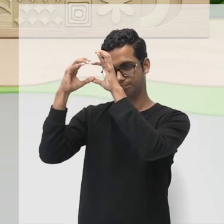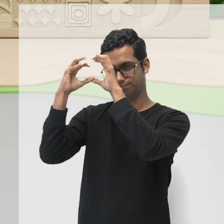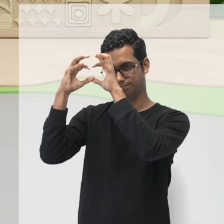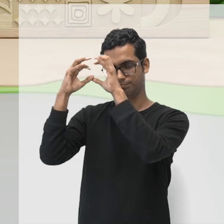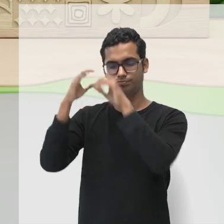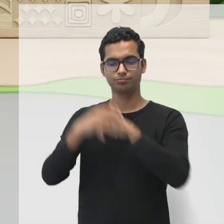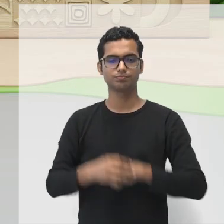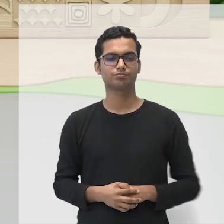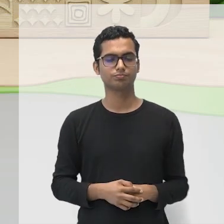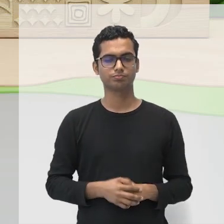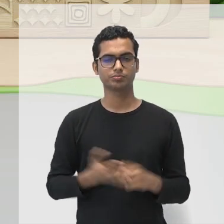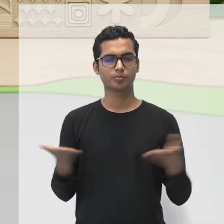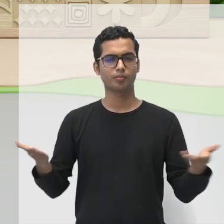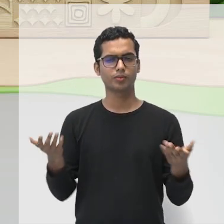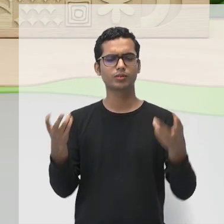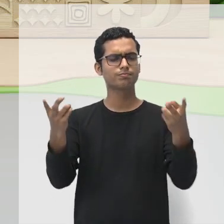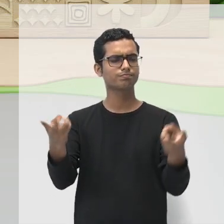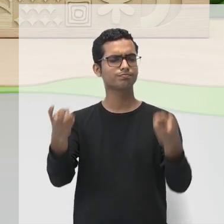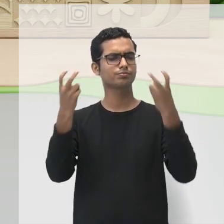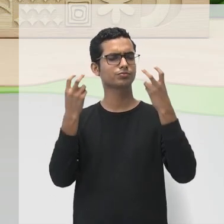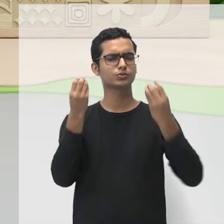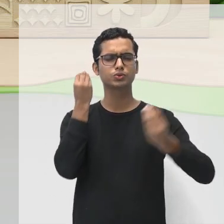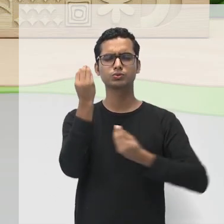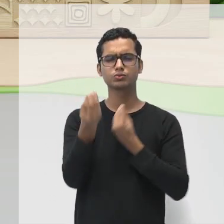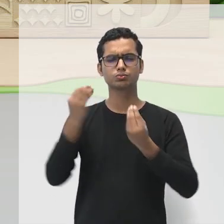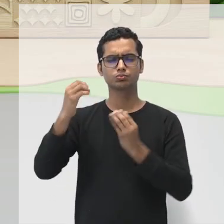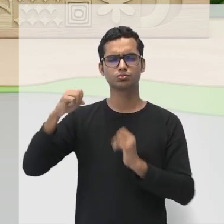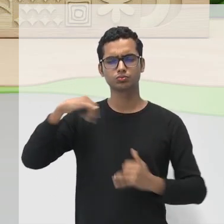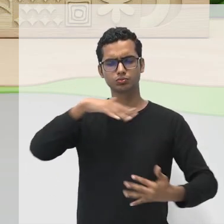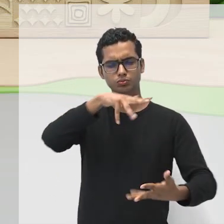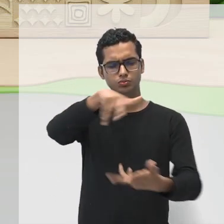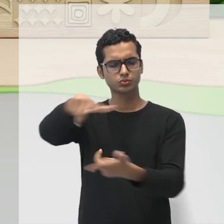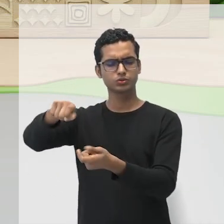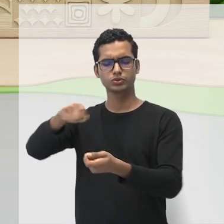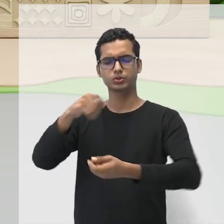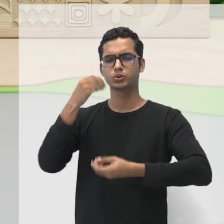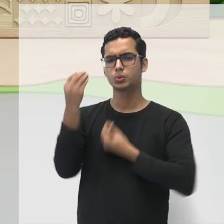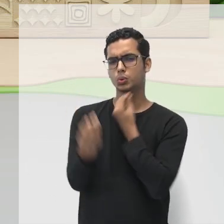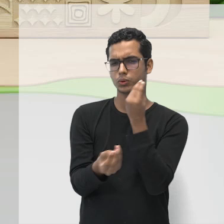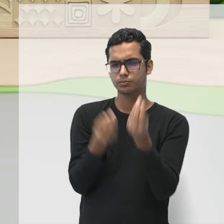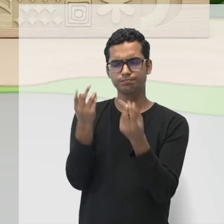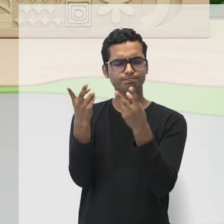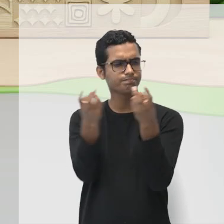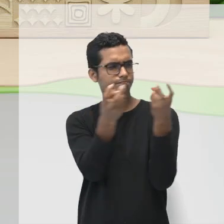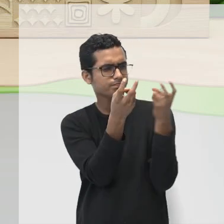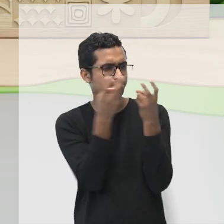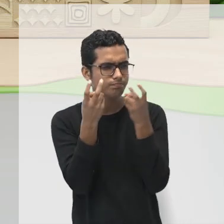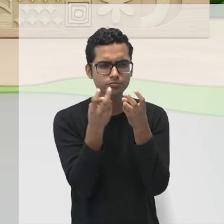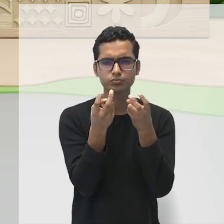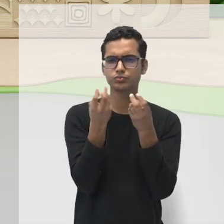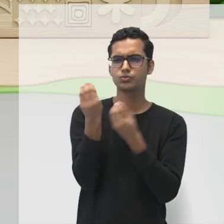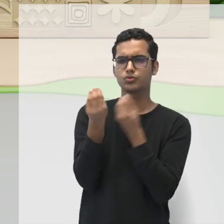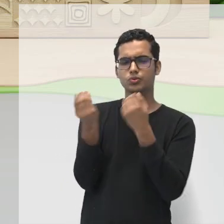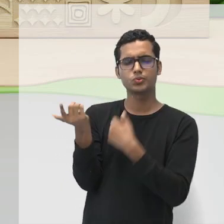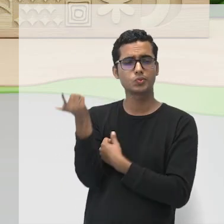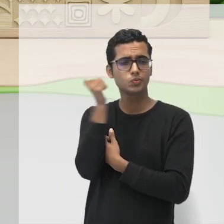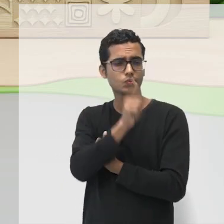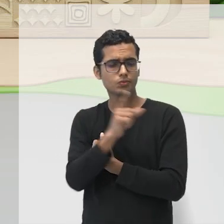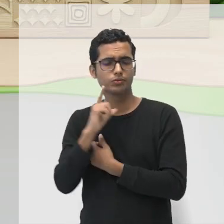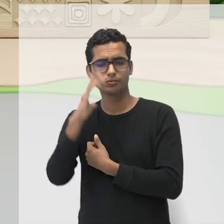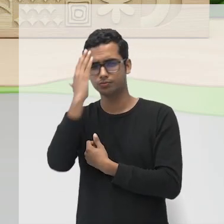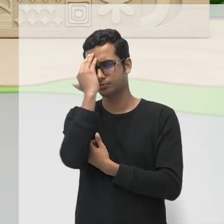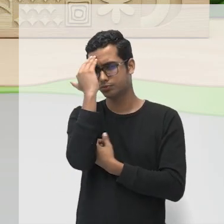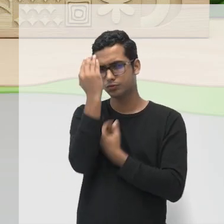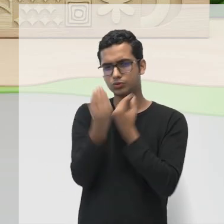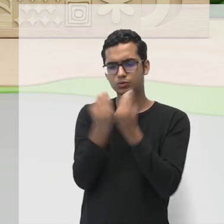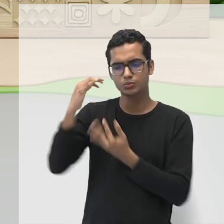como podemos perceber o mundo ao nosso redor? O que nos permite reconhecer o mundo